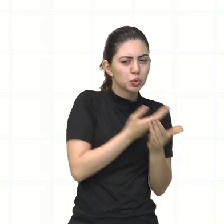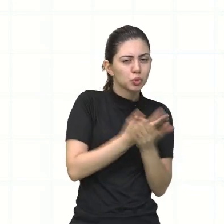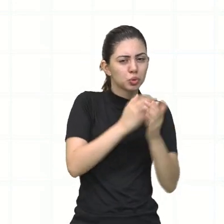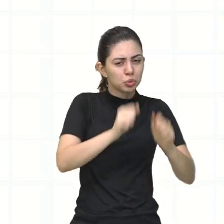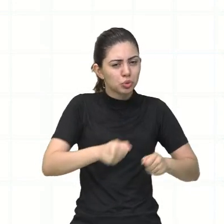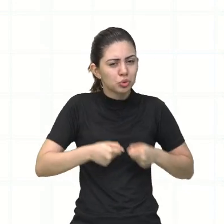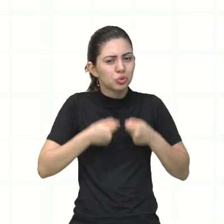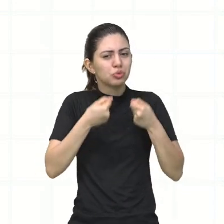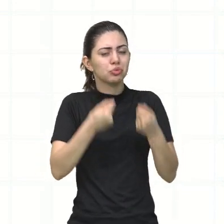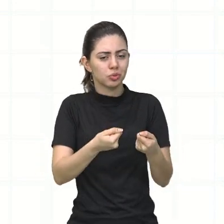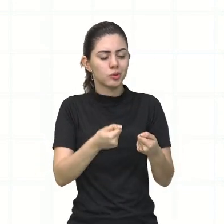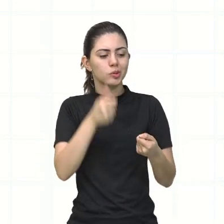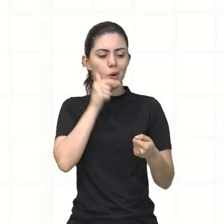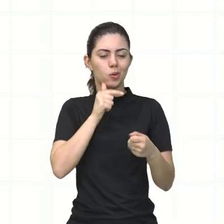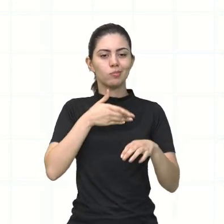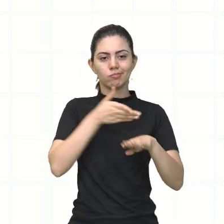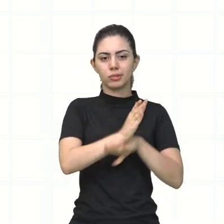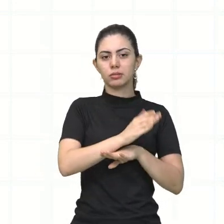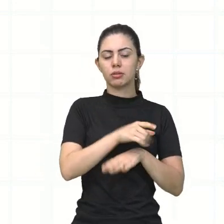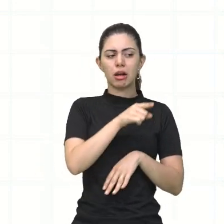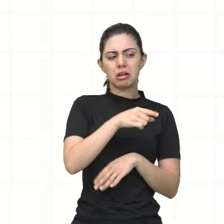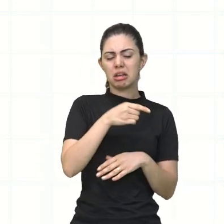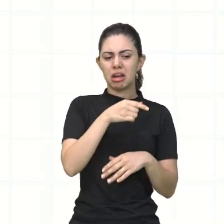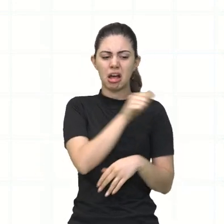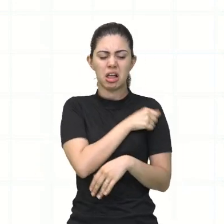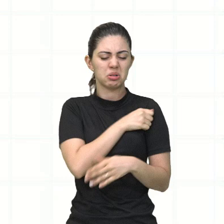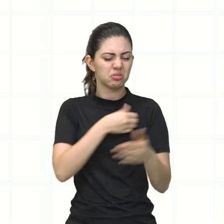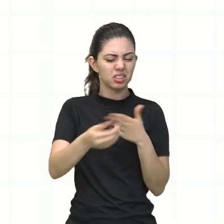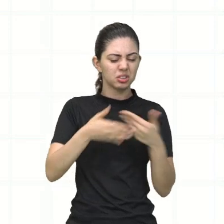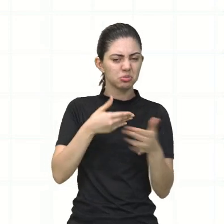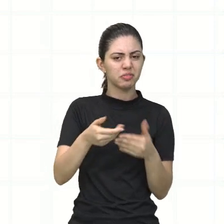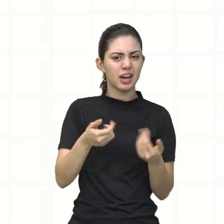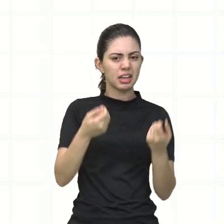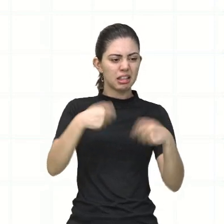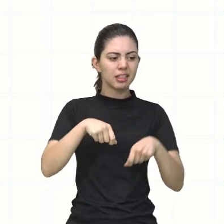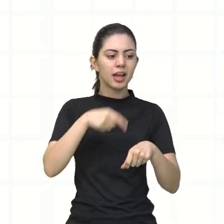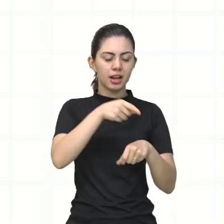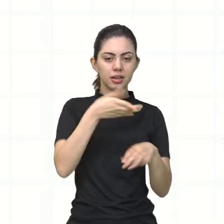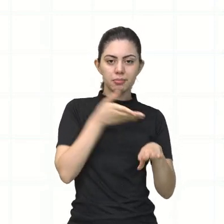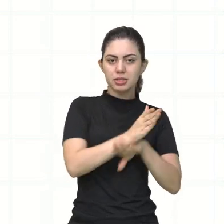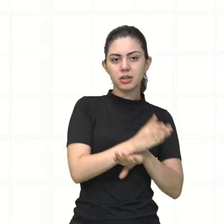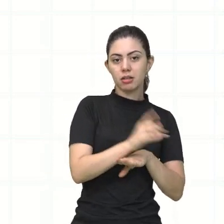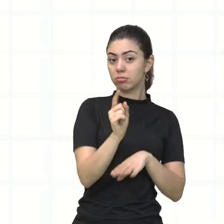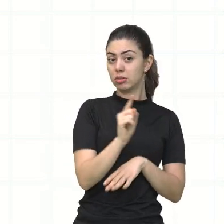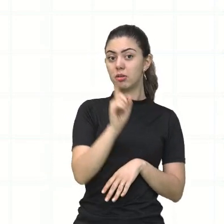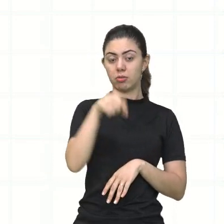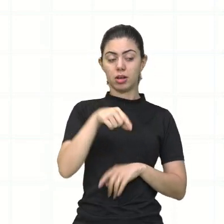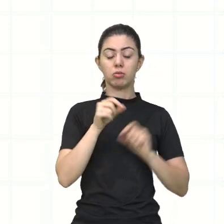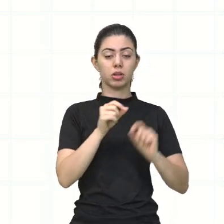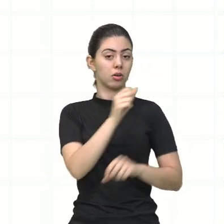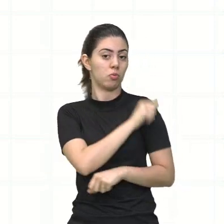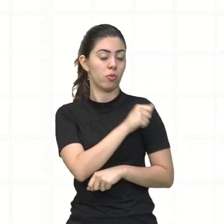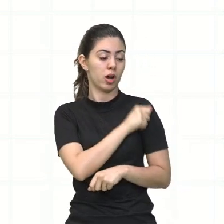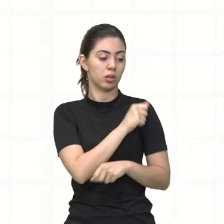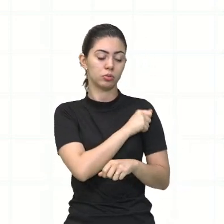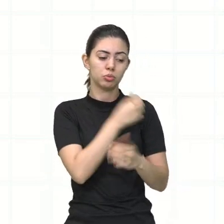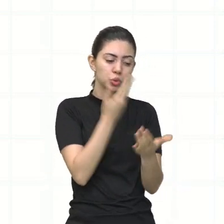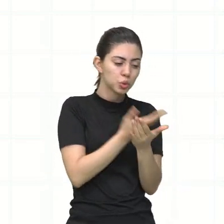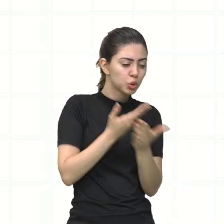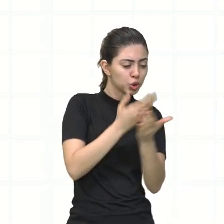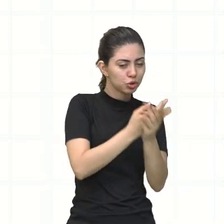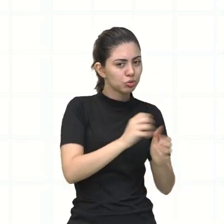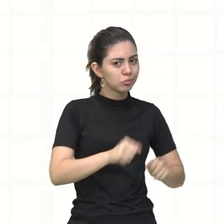resultados. É qualquer aluno que vai obter bons resultados? Não, são os alunos que estudam